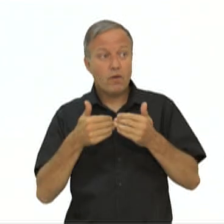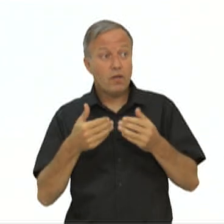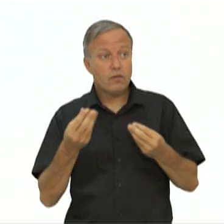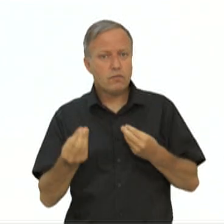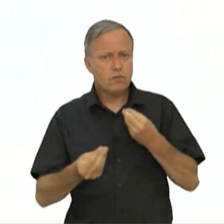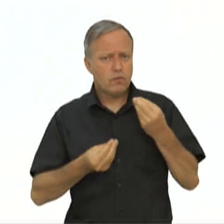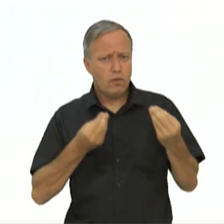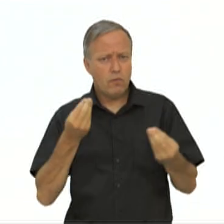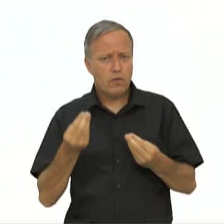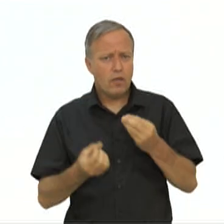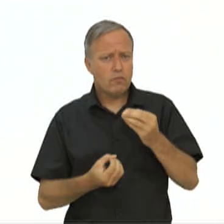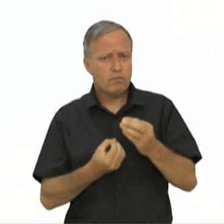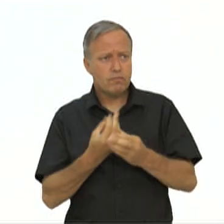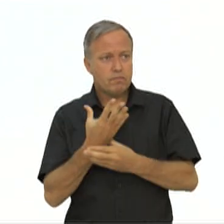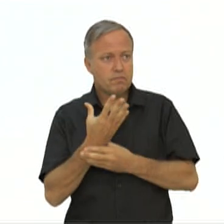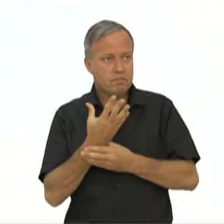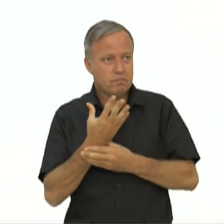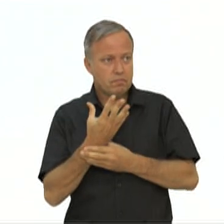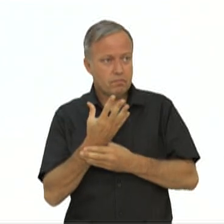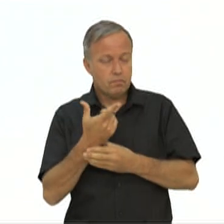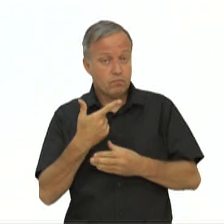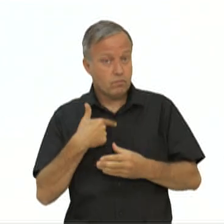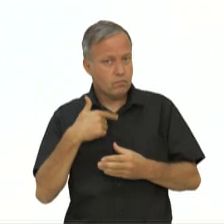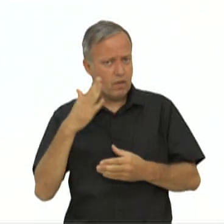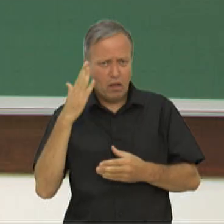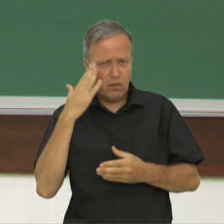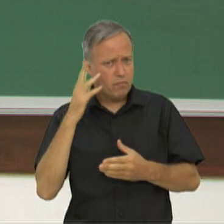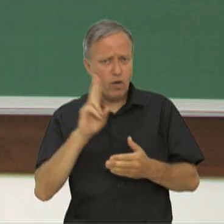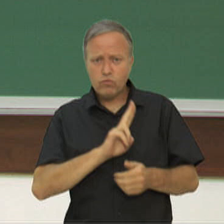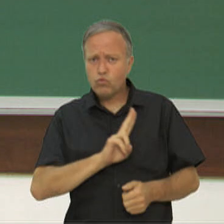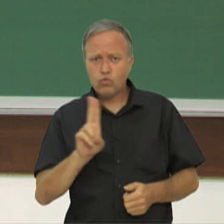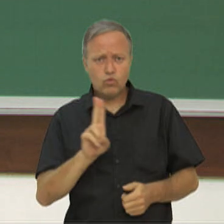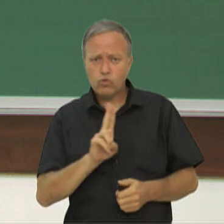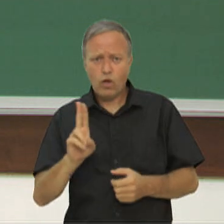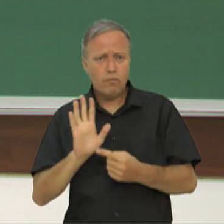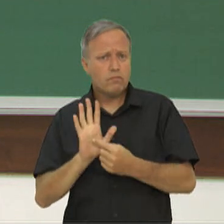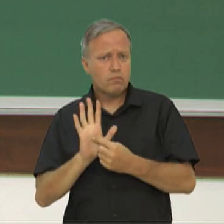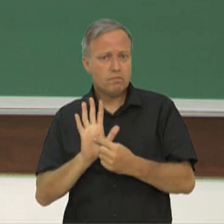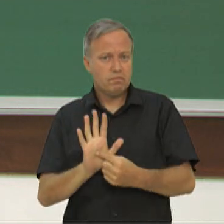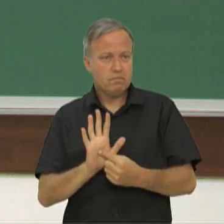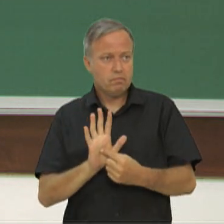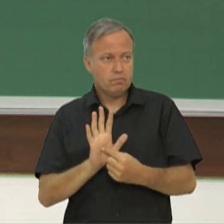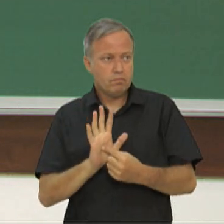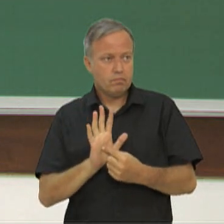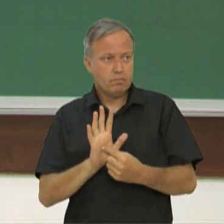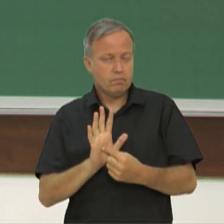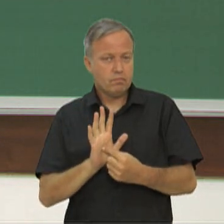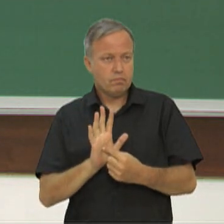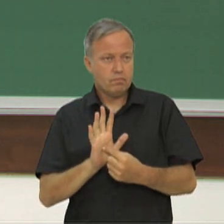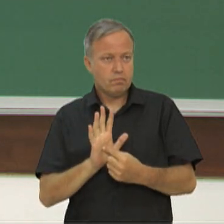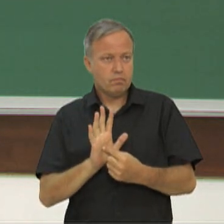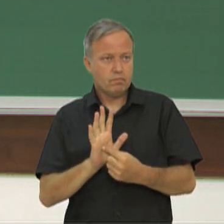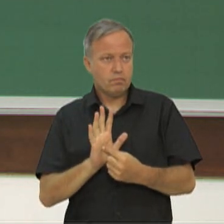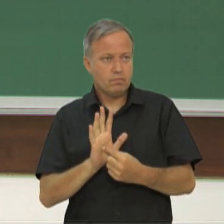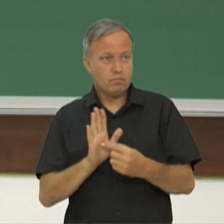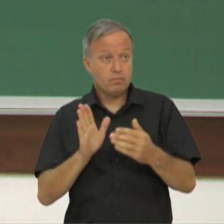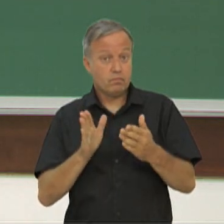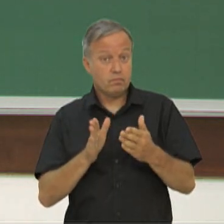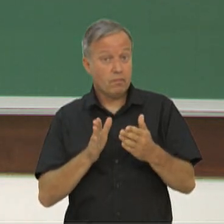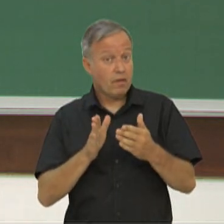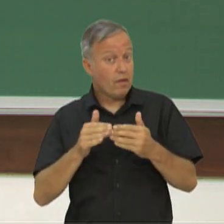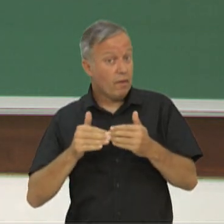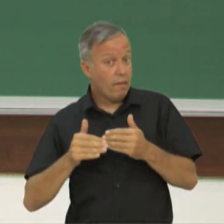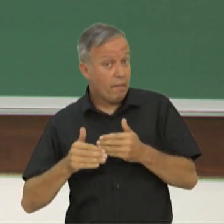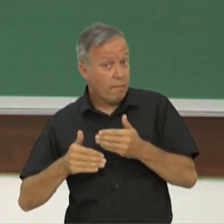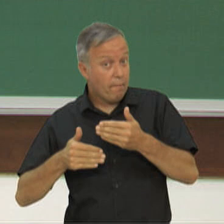do balé? Até então, a gente não dava nomes a essas apresentações, né? A partir do